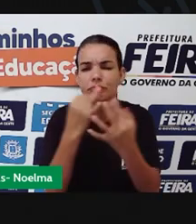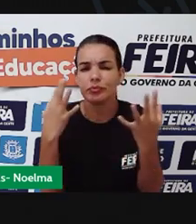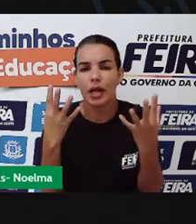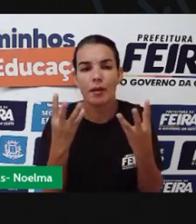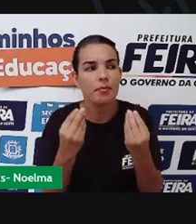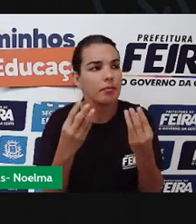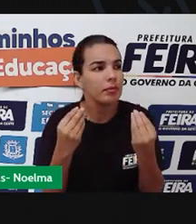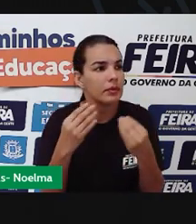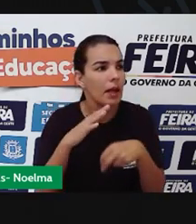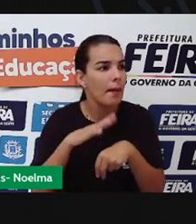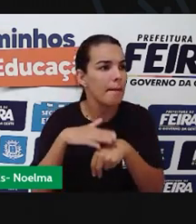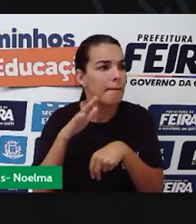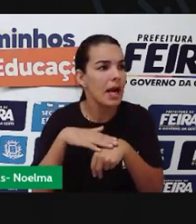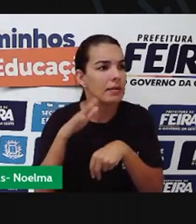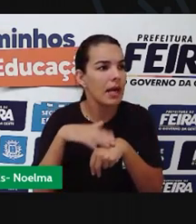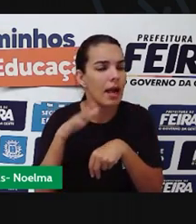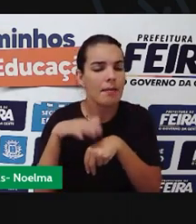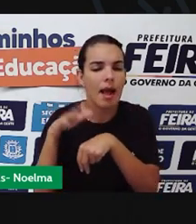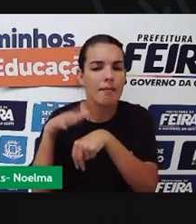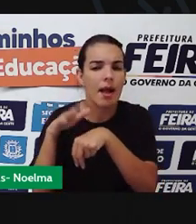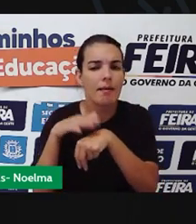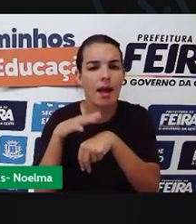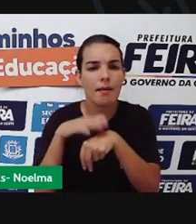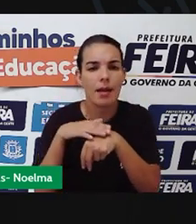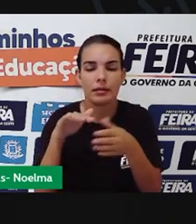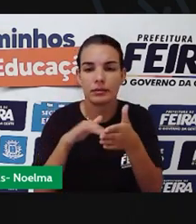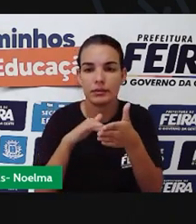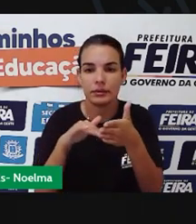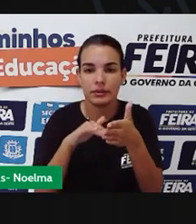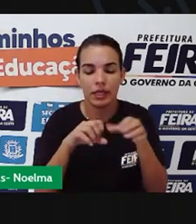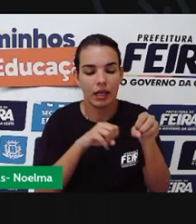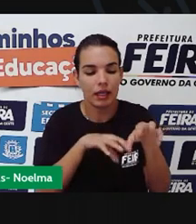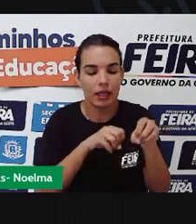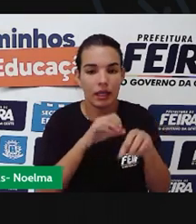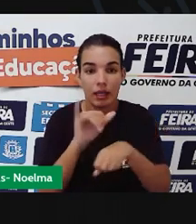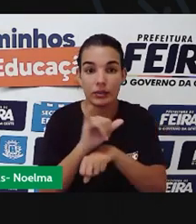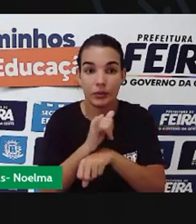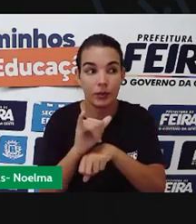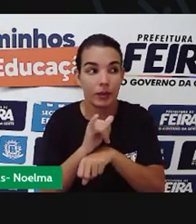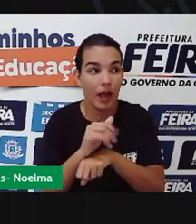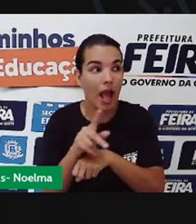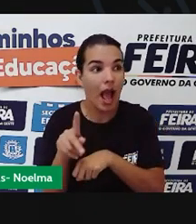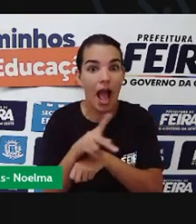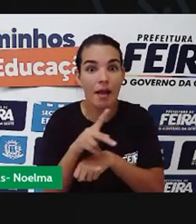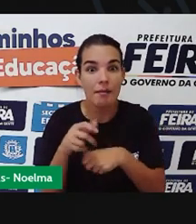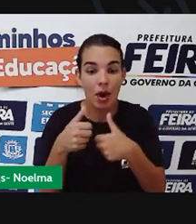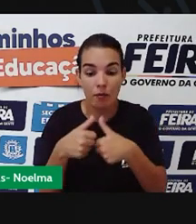canal da Secretaria da Educação, da SEDUC, certo? A PRO vai ficando por aqui.